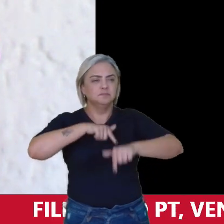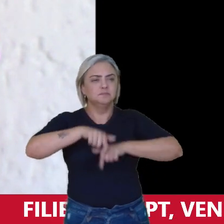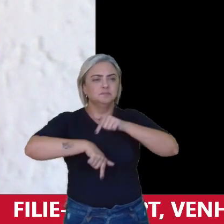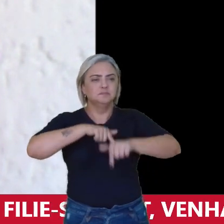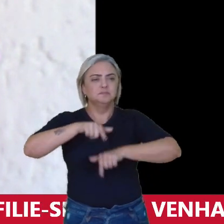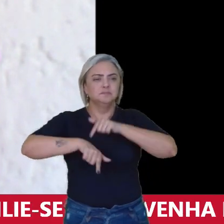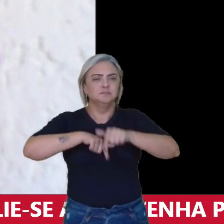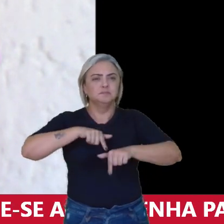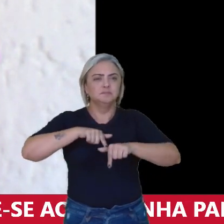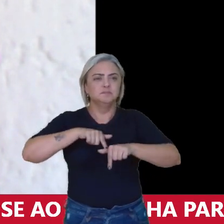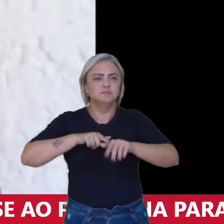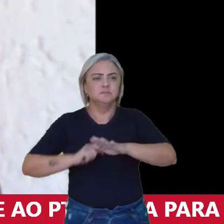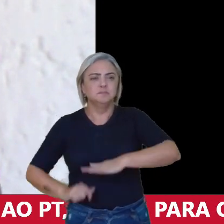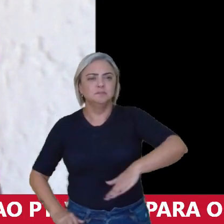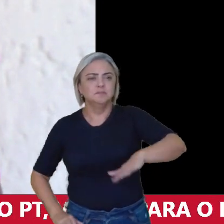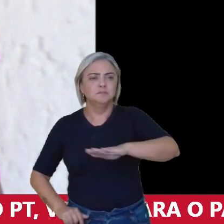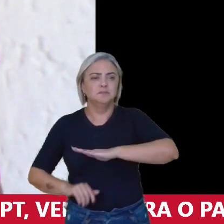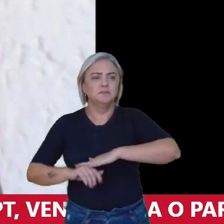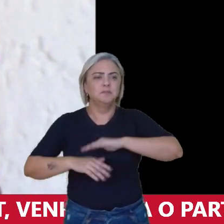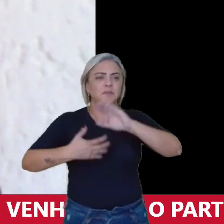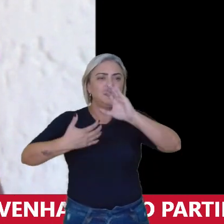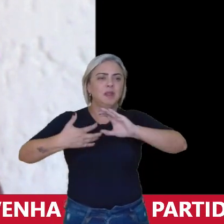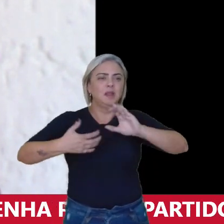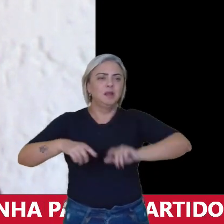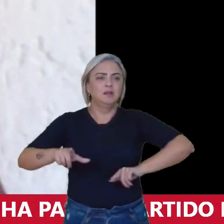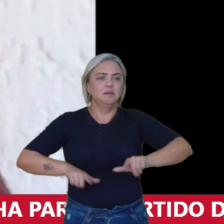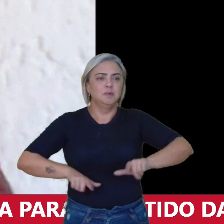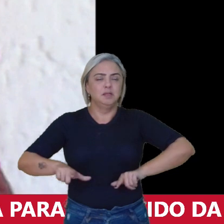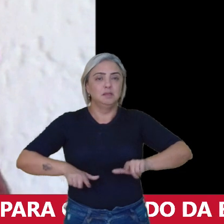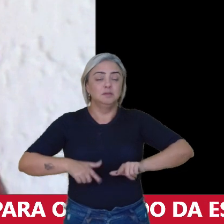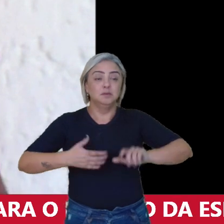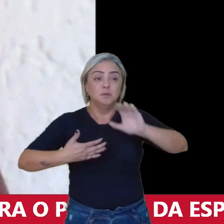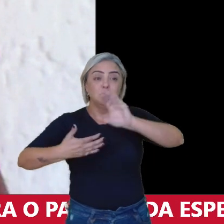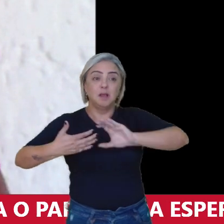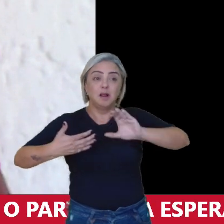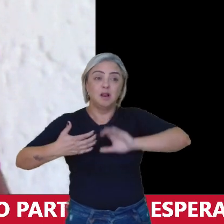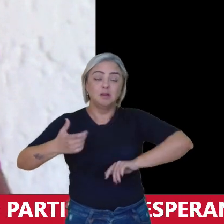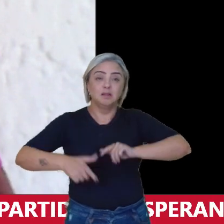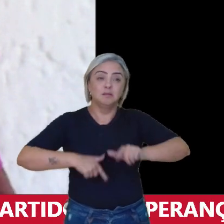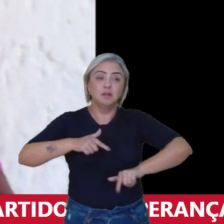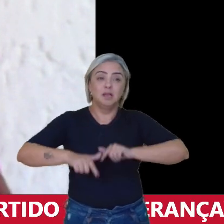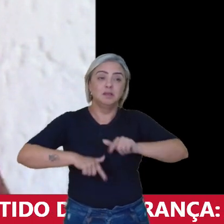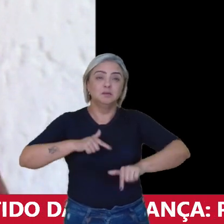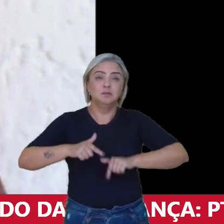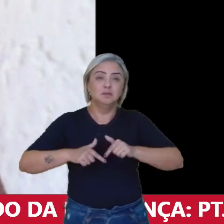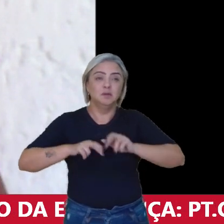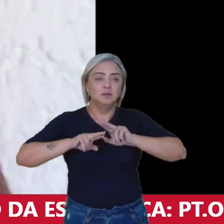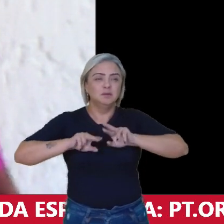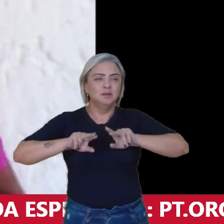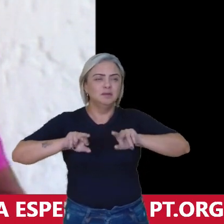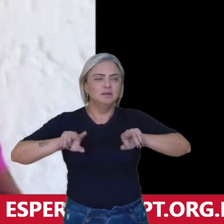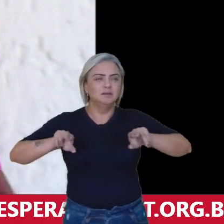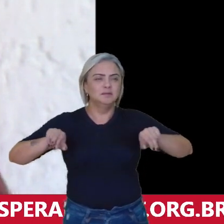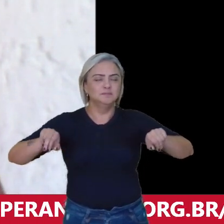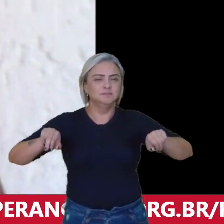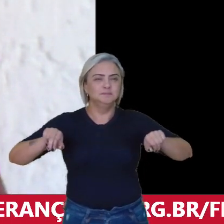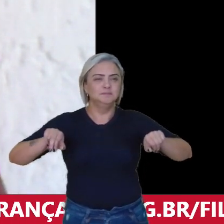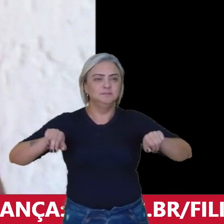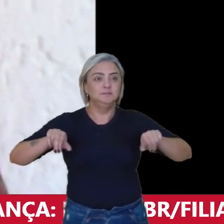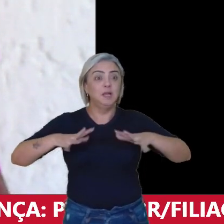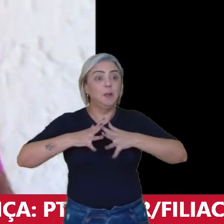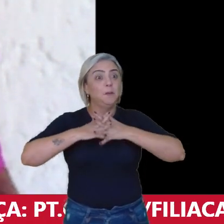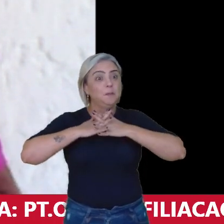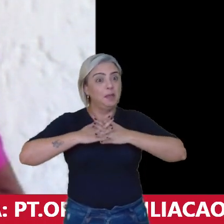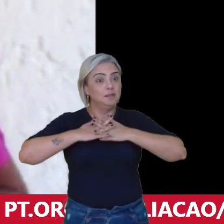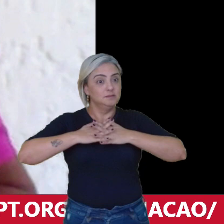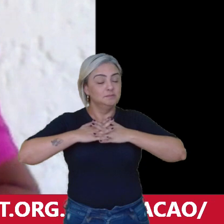trabalhista, nesse campo mais da classe trabalhadora. Uma classe trabalhadora totalmente diversa,